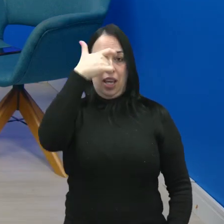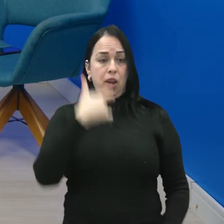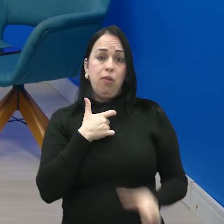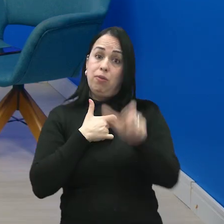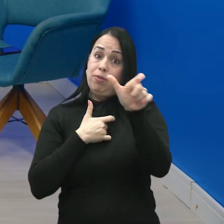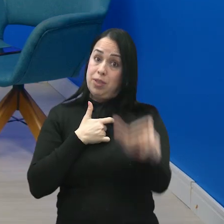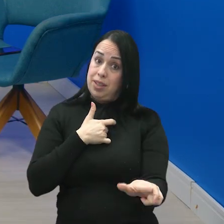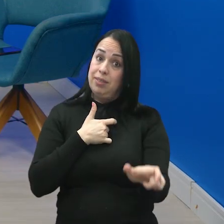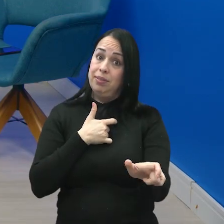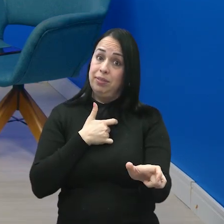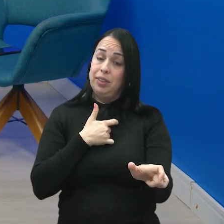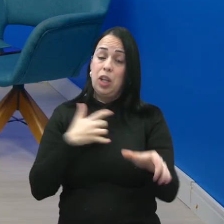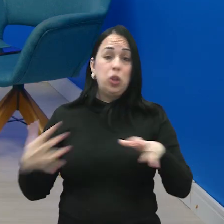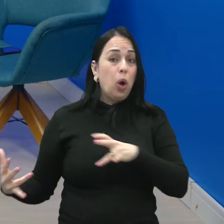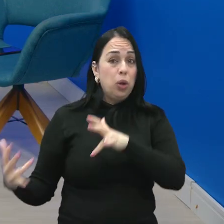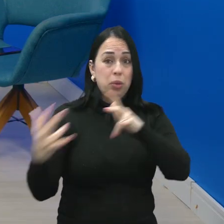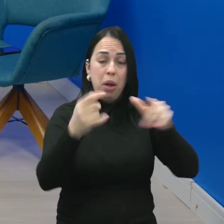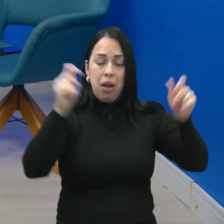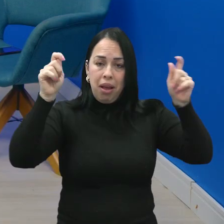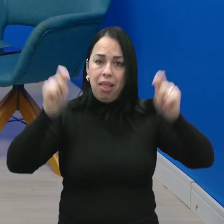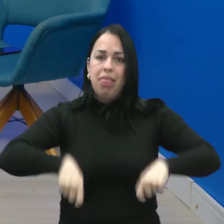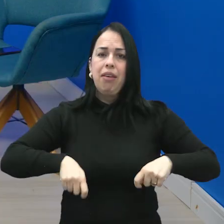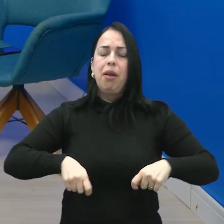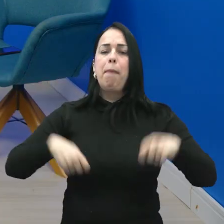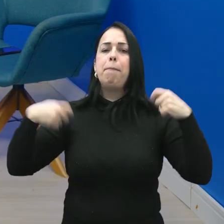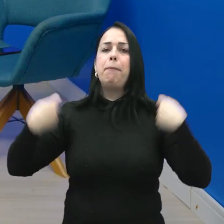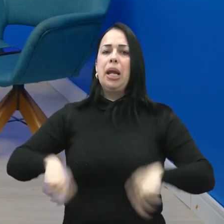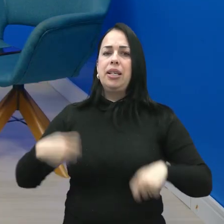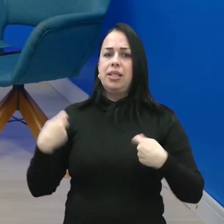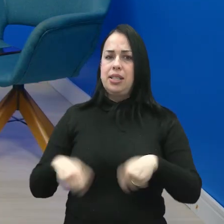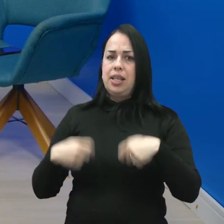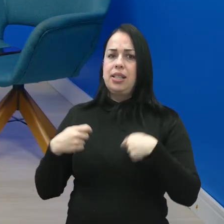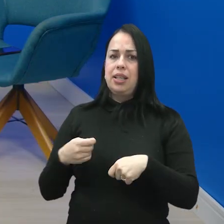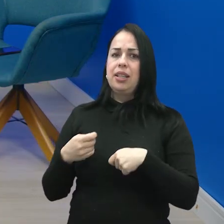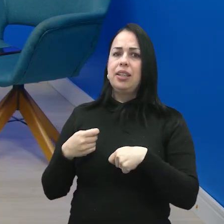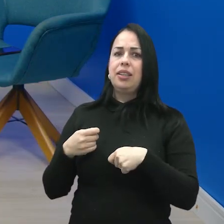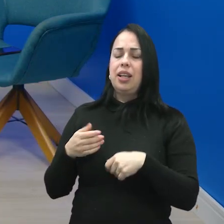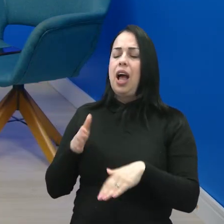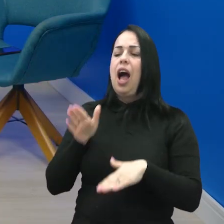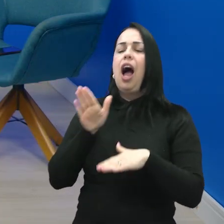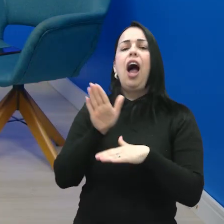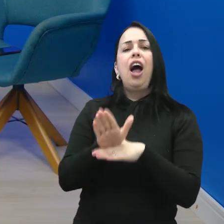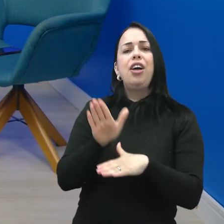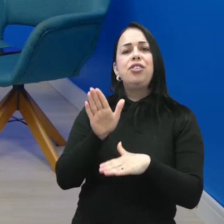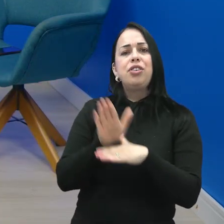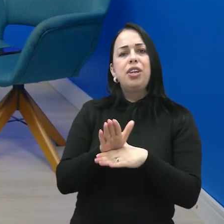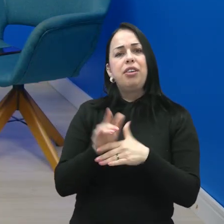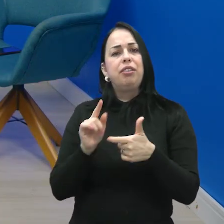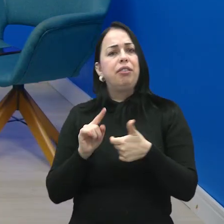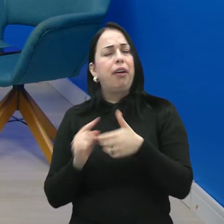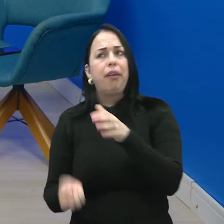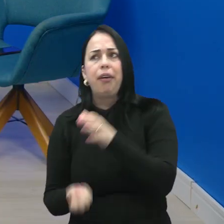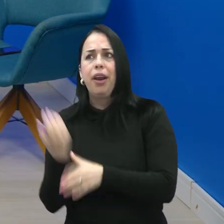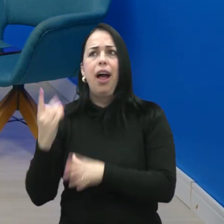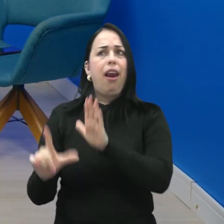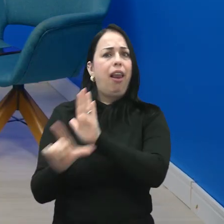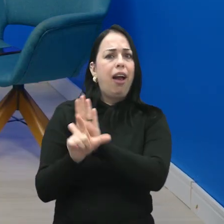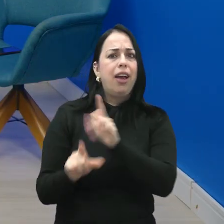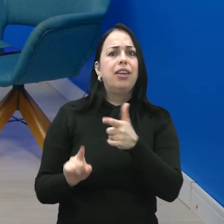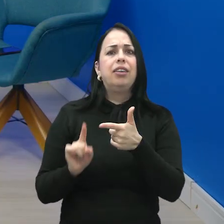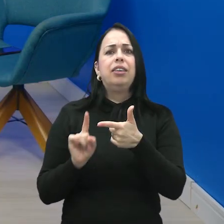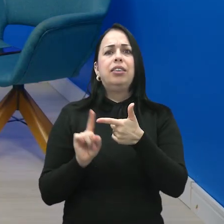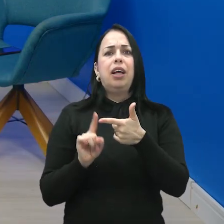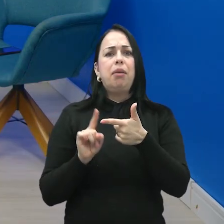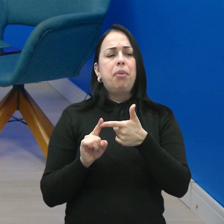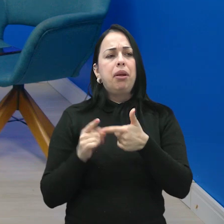muito importante. Eu, você, todo mundo pode e deve fazer parte da construção, seja